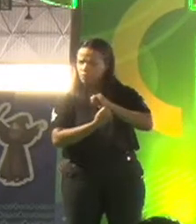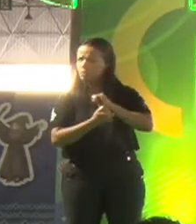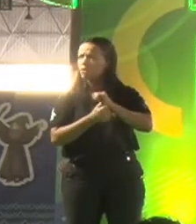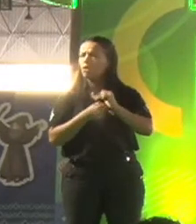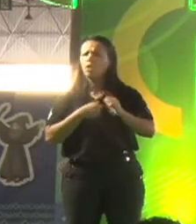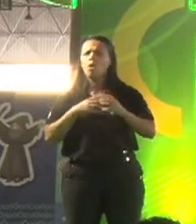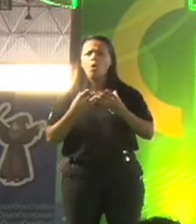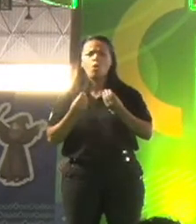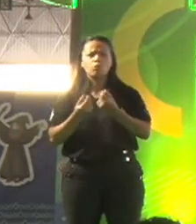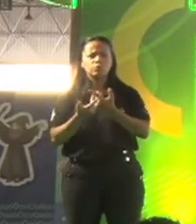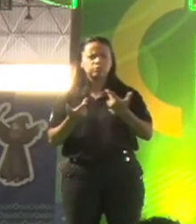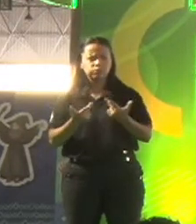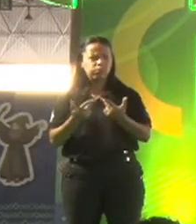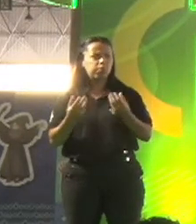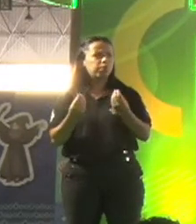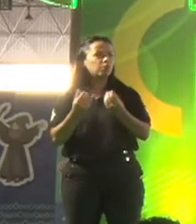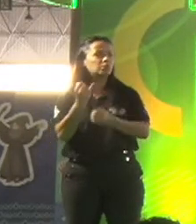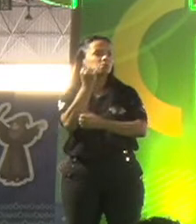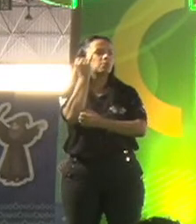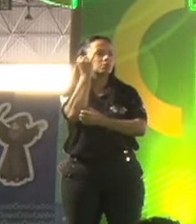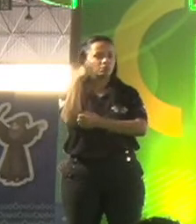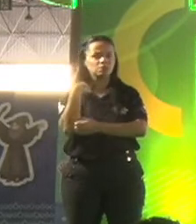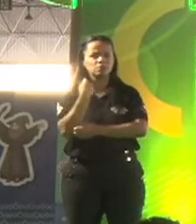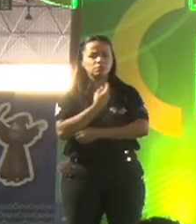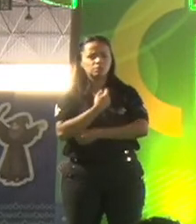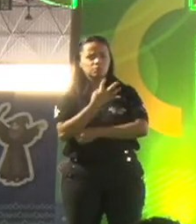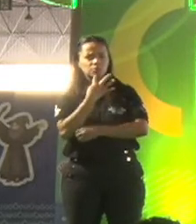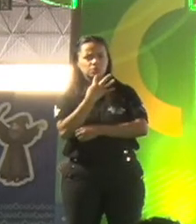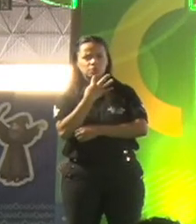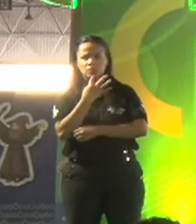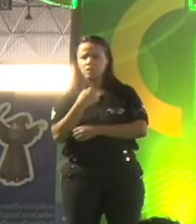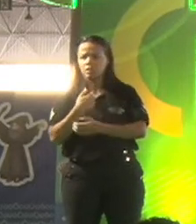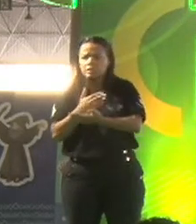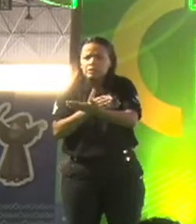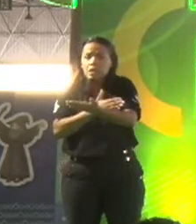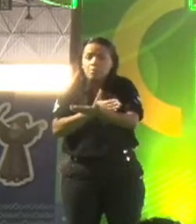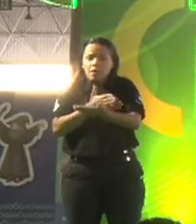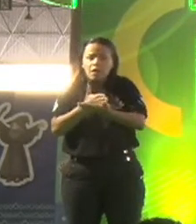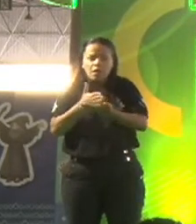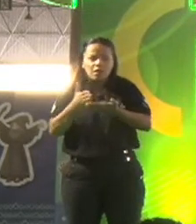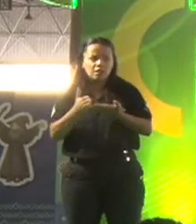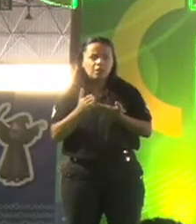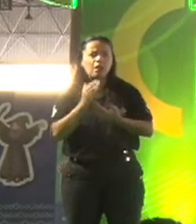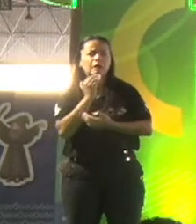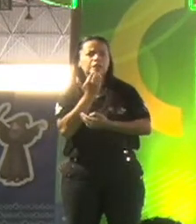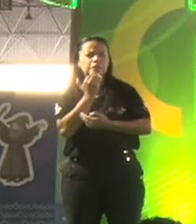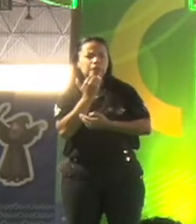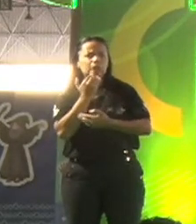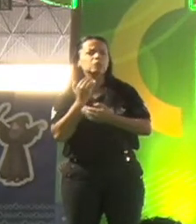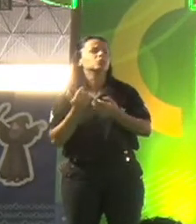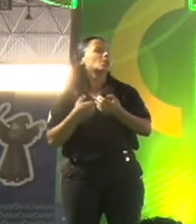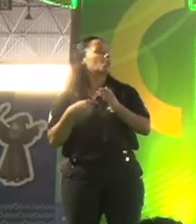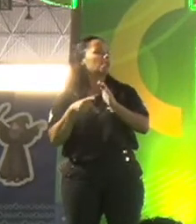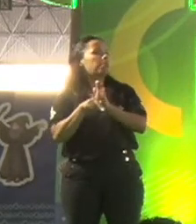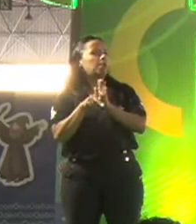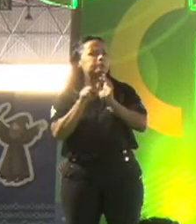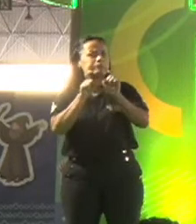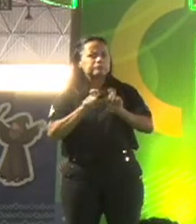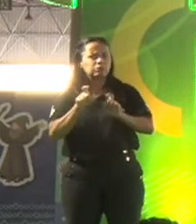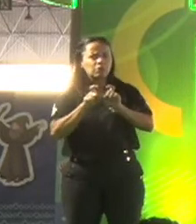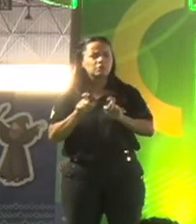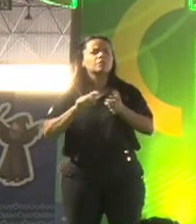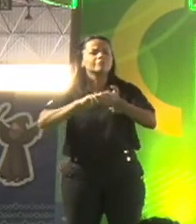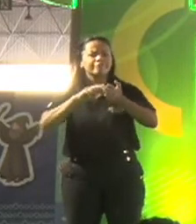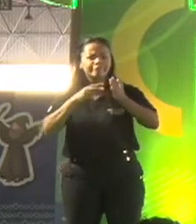é uma coisa muito muito importante a gente separar essas ciências faz algum sentido acadêmicamente